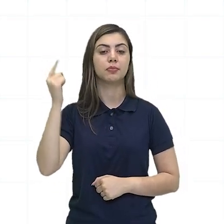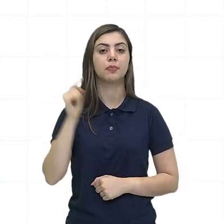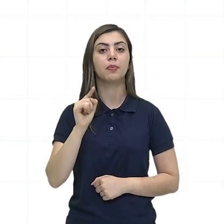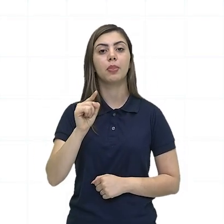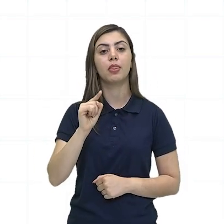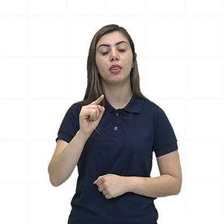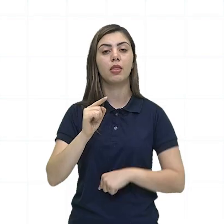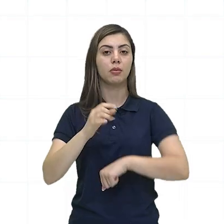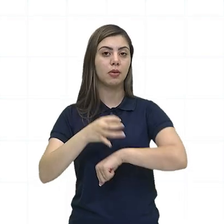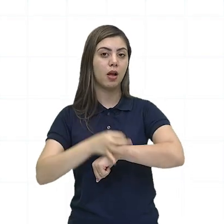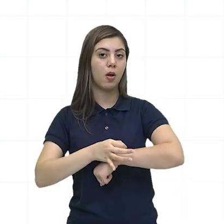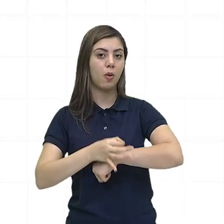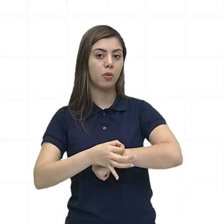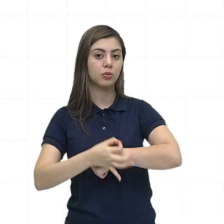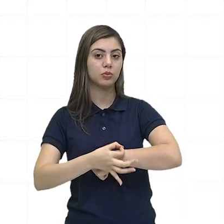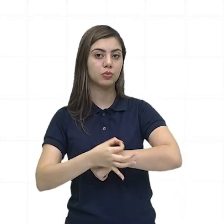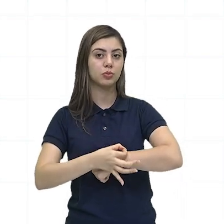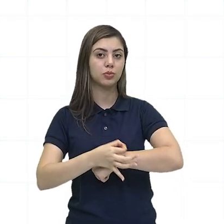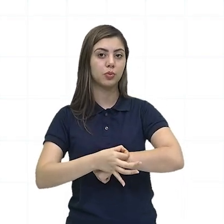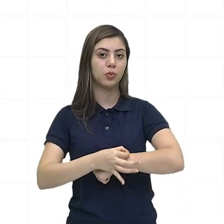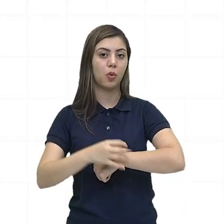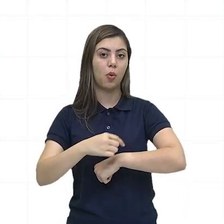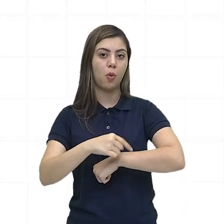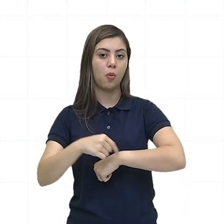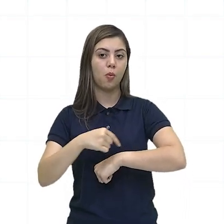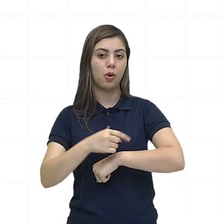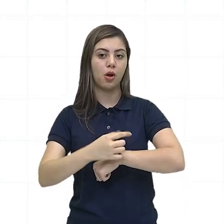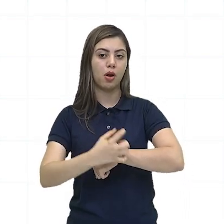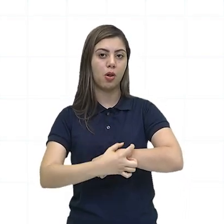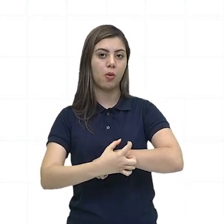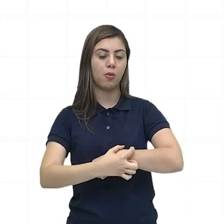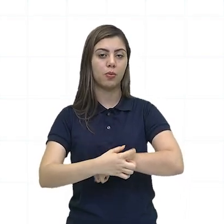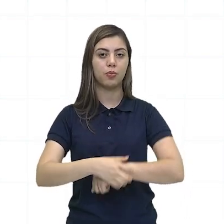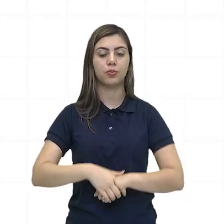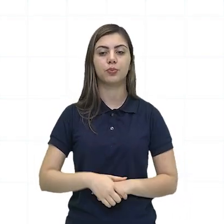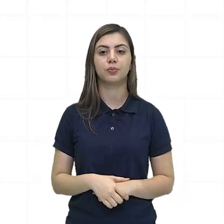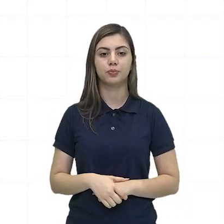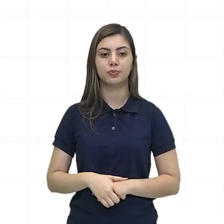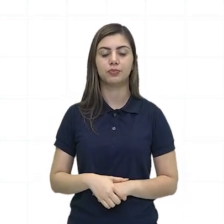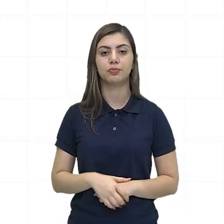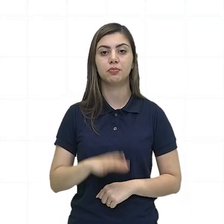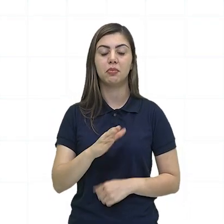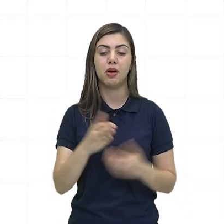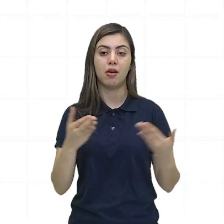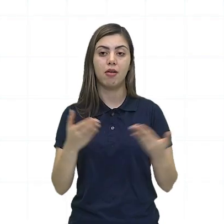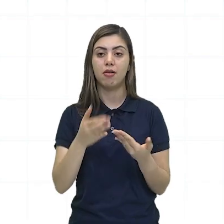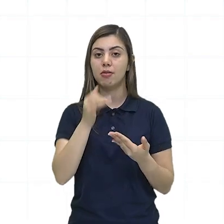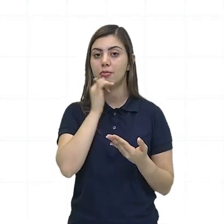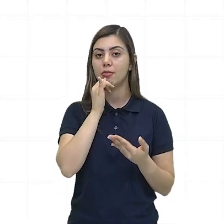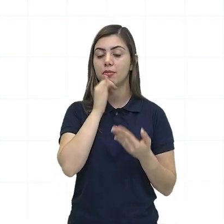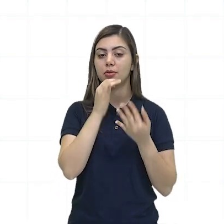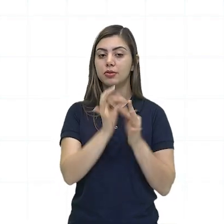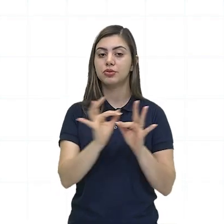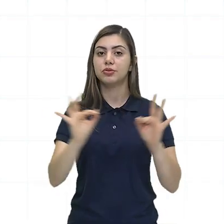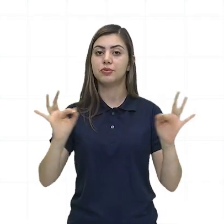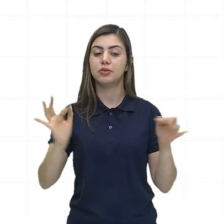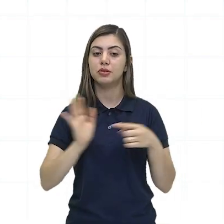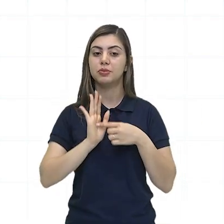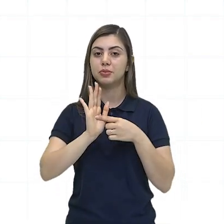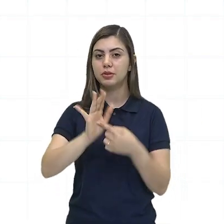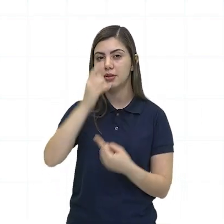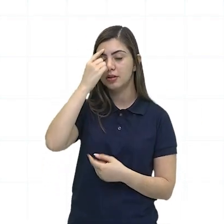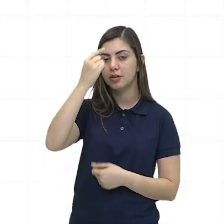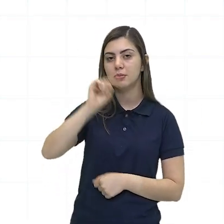que é relógio. Watch, ok? Então, vou colocar uma frase aqui para vocês, para falar do apóstrofo,